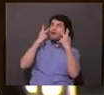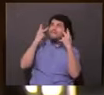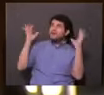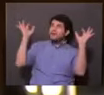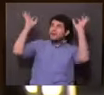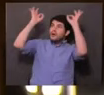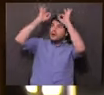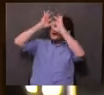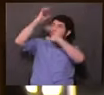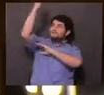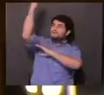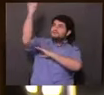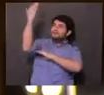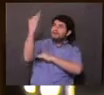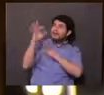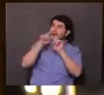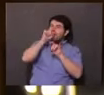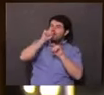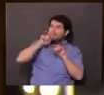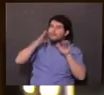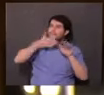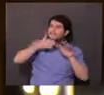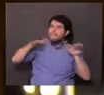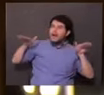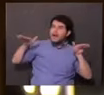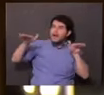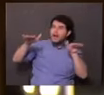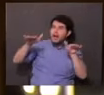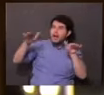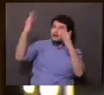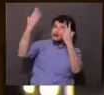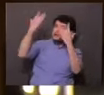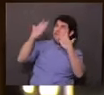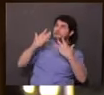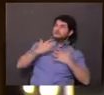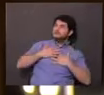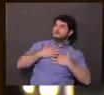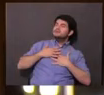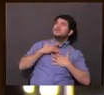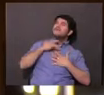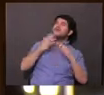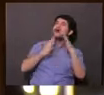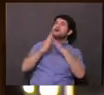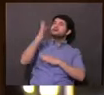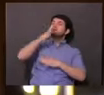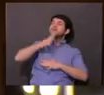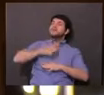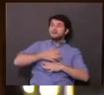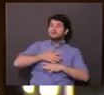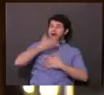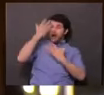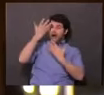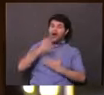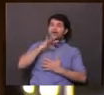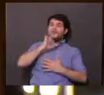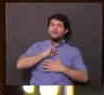Espírito de Deus descer como uma pomba e vir sobre ele. E uma voz vinda do céu dizia: Este é o